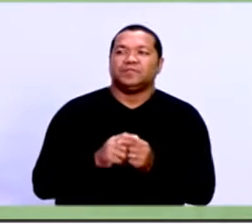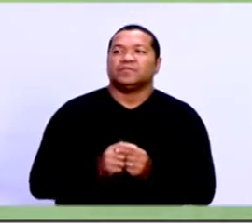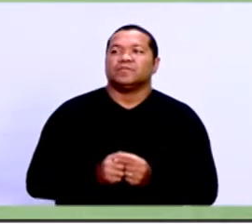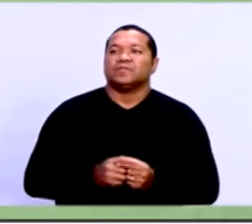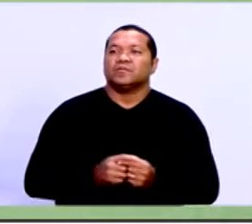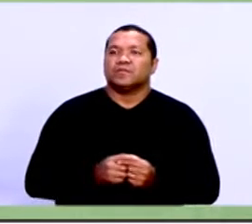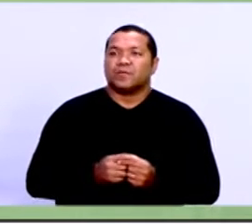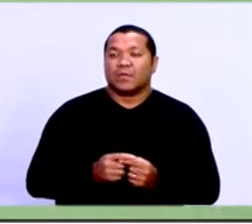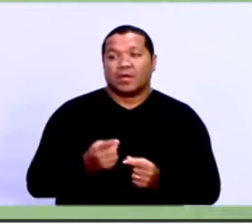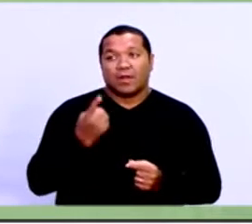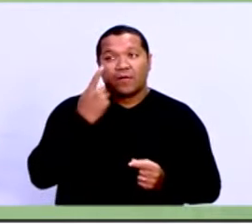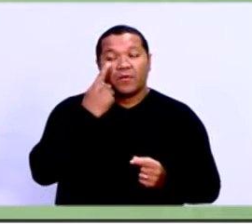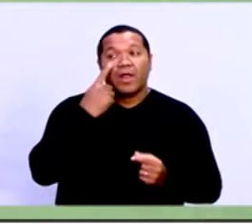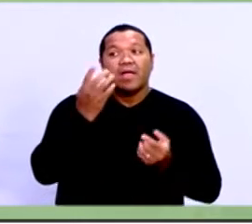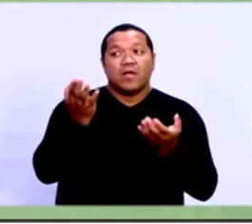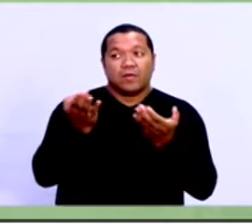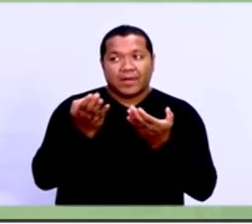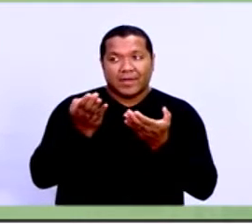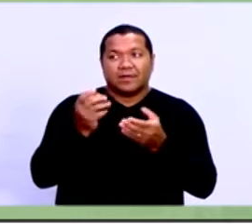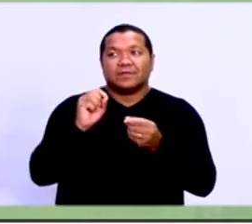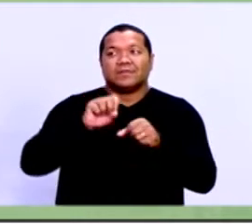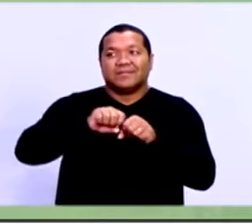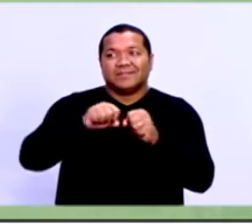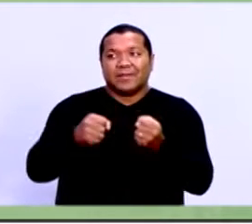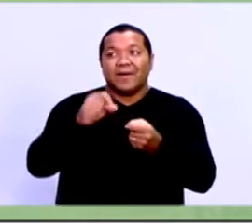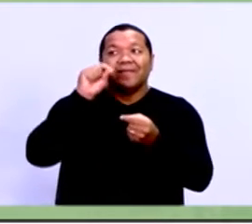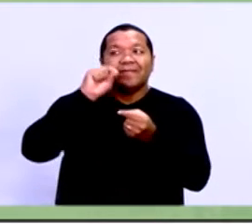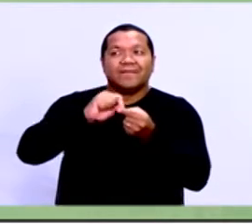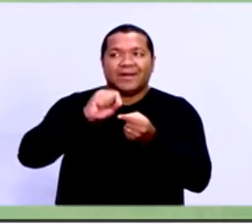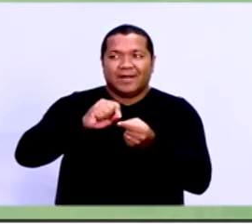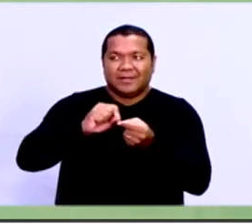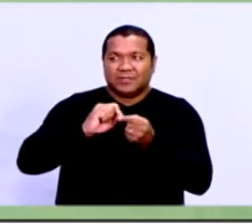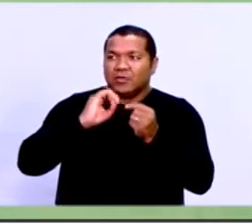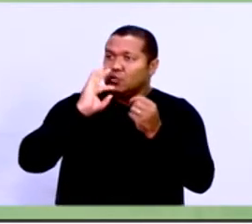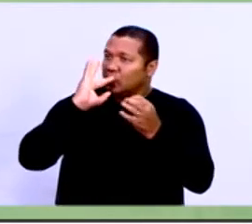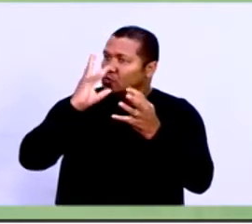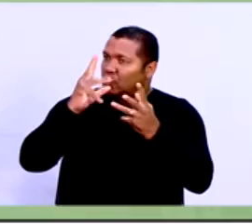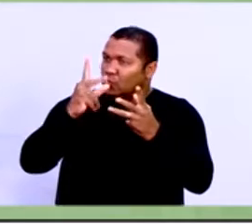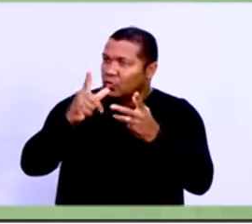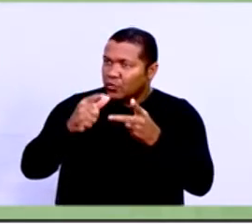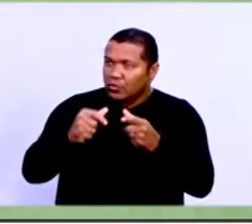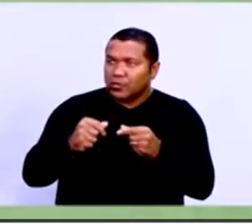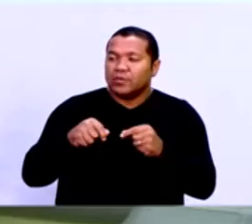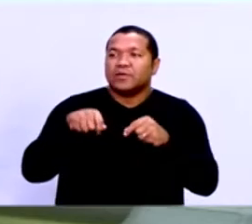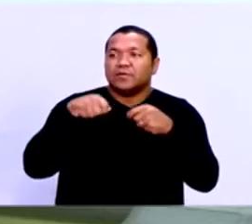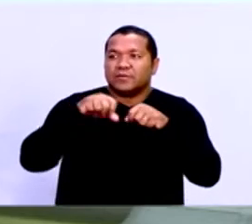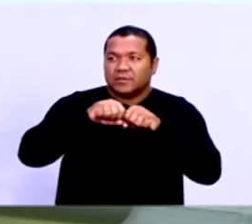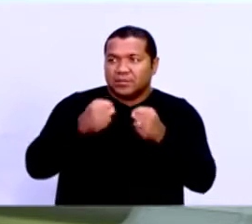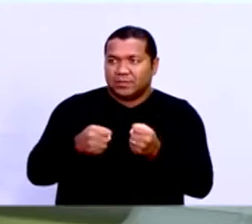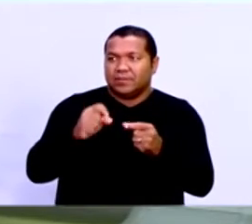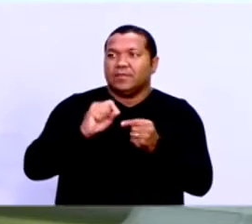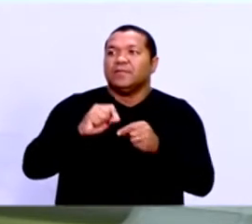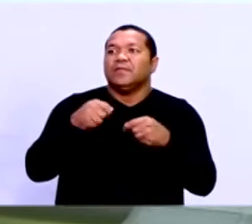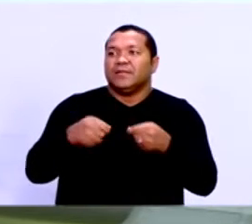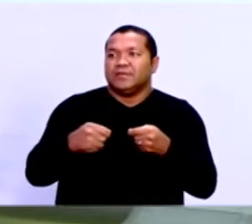quero que o sistema faça é aquilo que o sistema vai fazer pra vocês são as funcionalidades dele